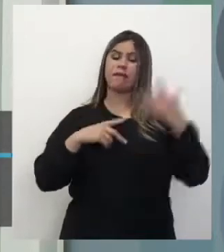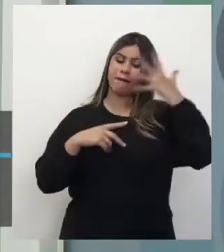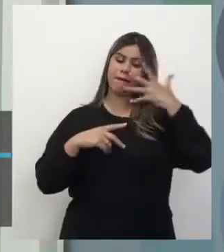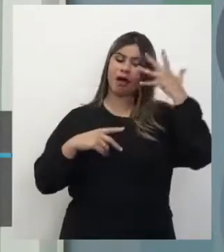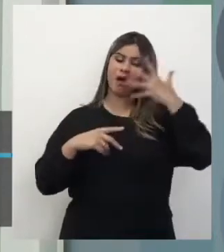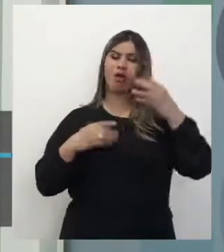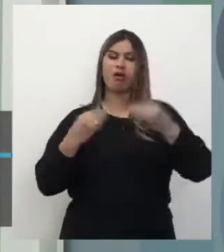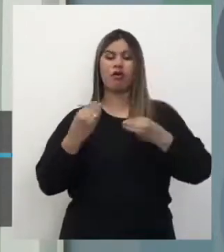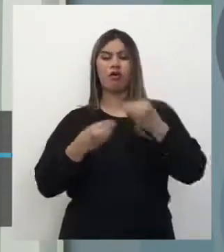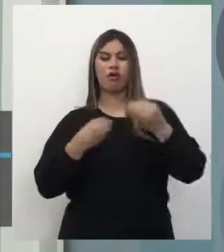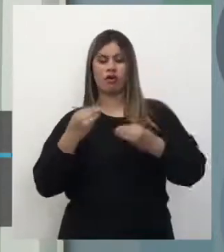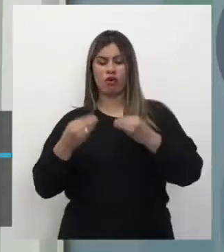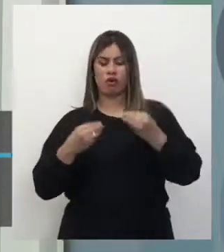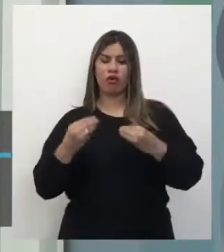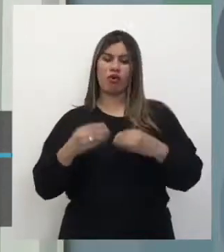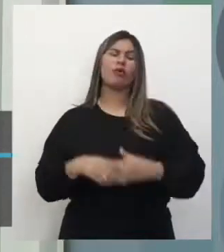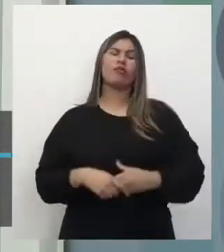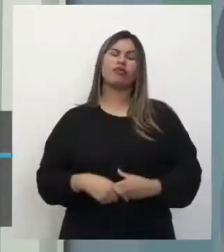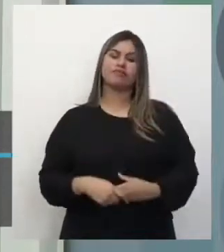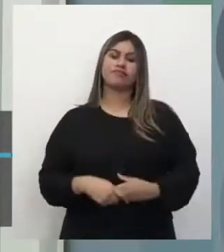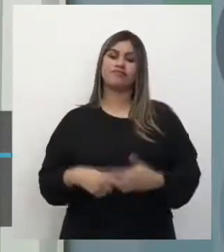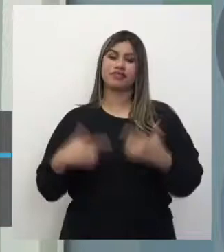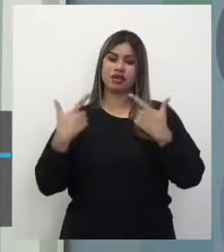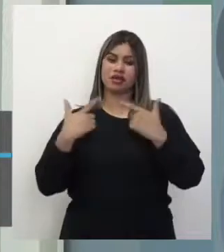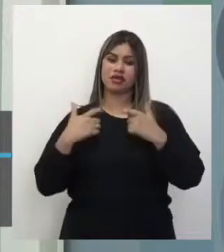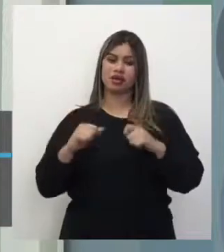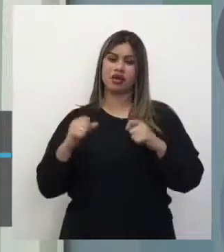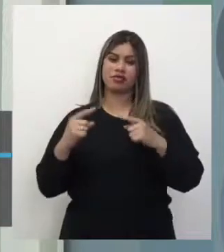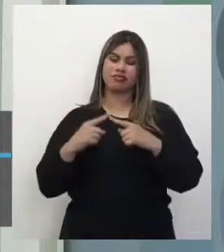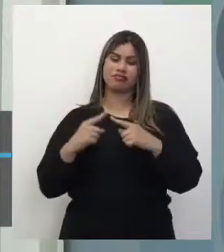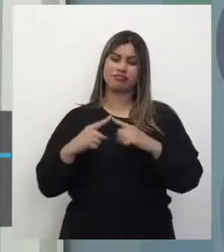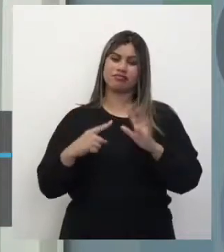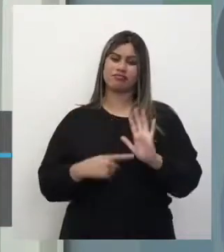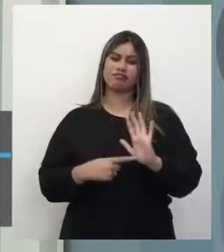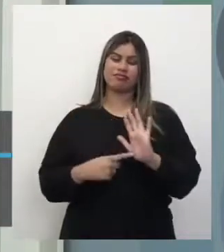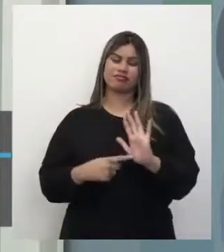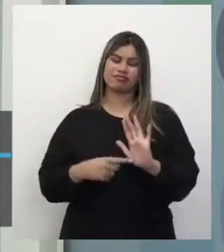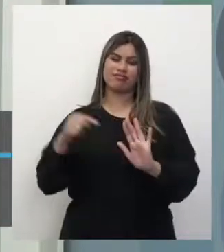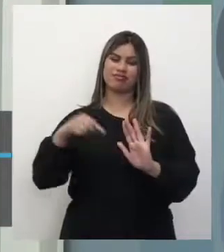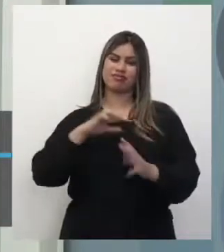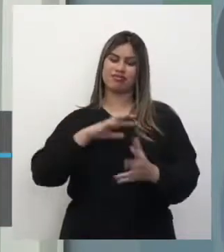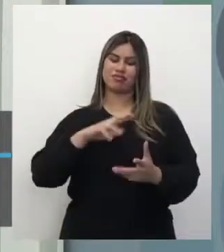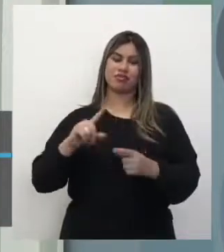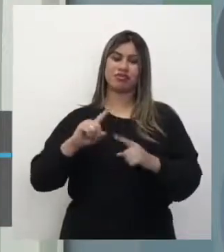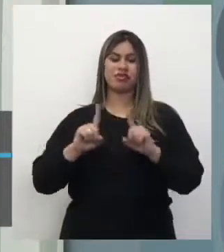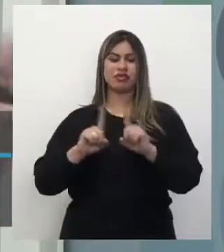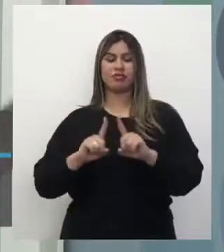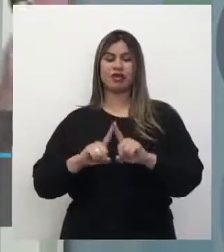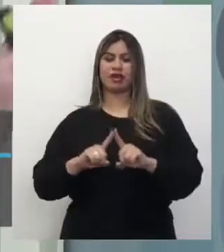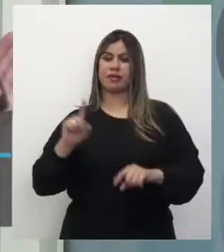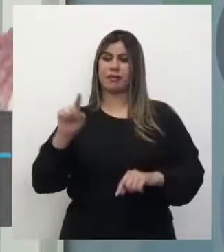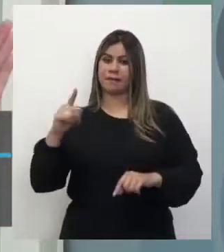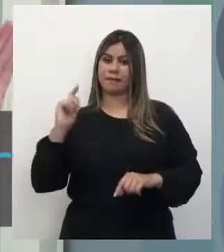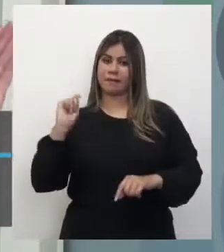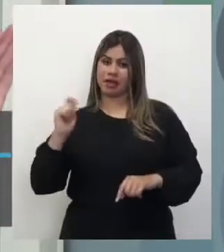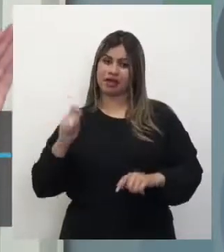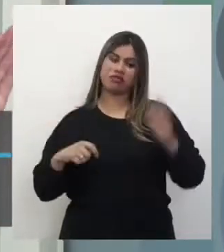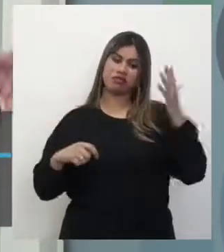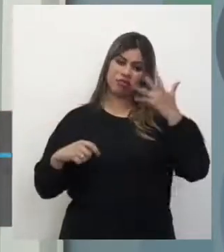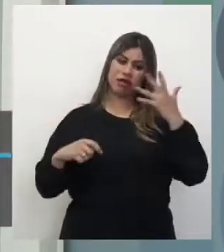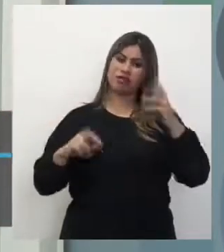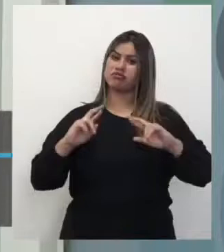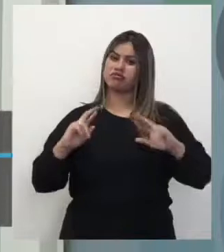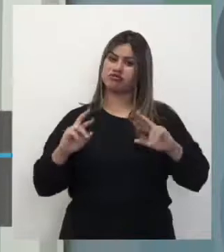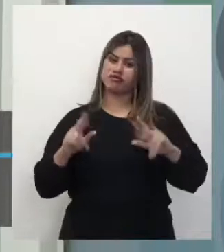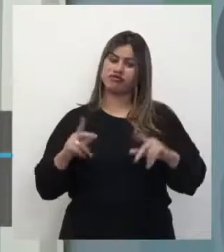do Paulo, né? Então a linguagem me projeta no mundo, ao mesmo tempo que me diferencia. O Paulo é o Paulo, o Pedro é o Pedro,